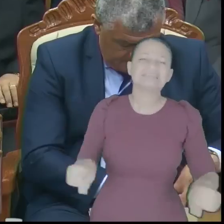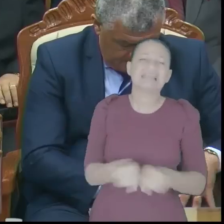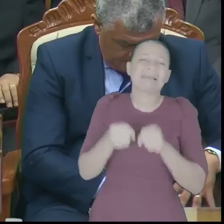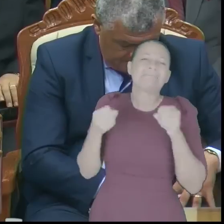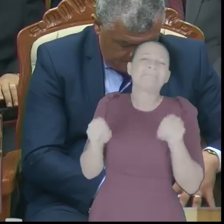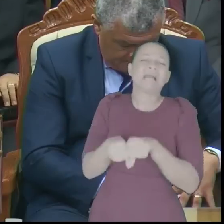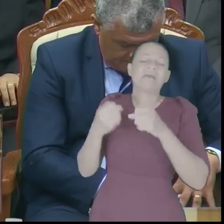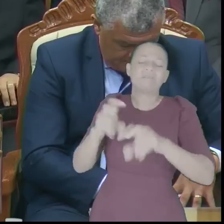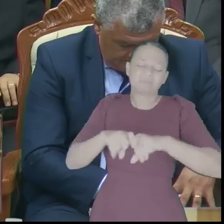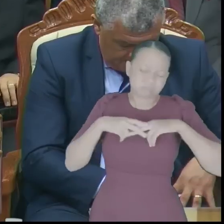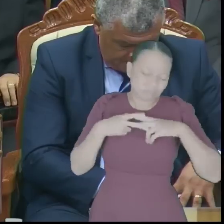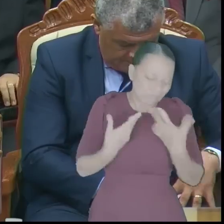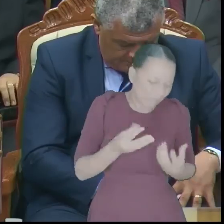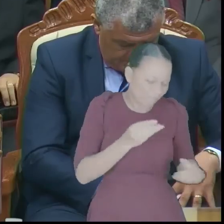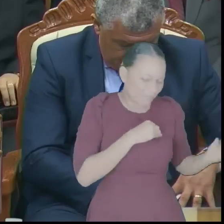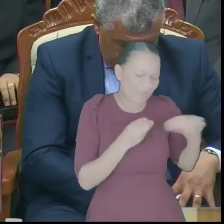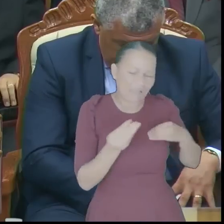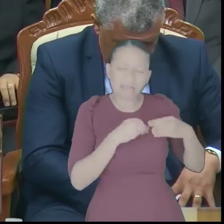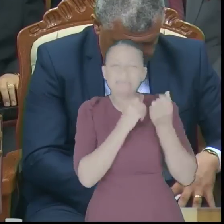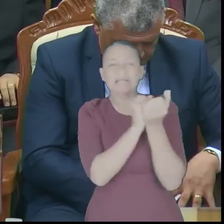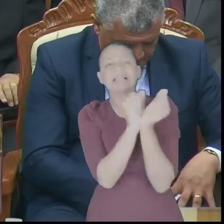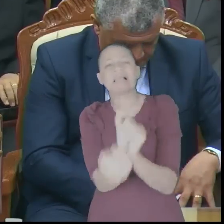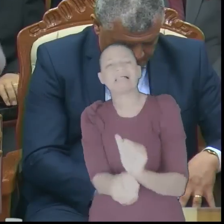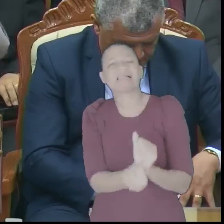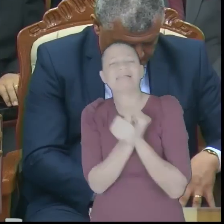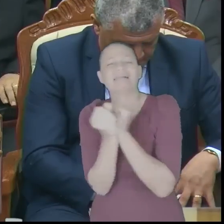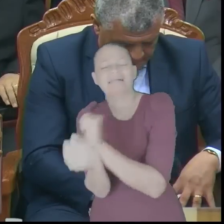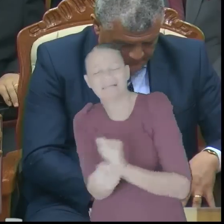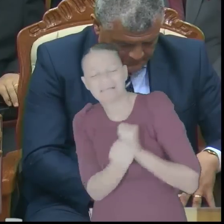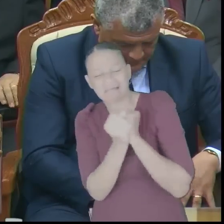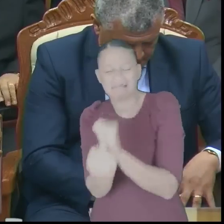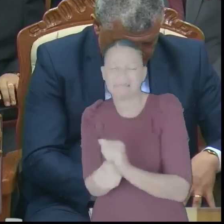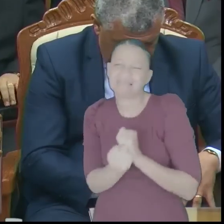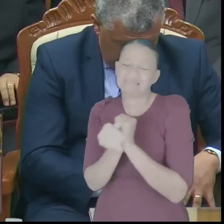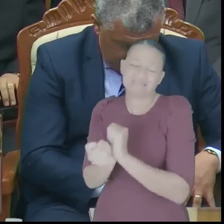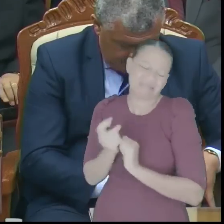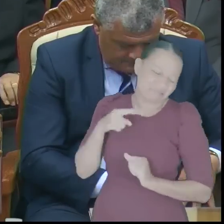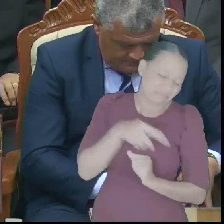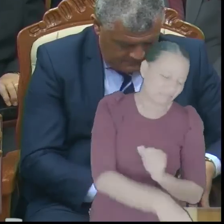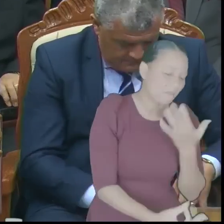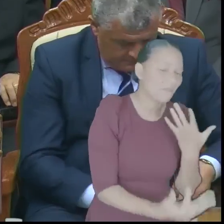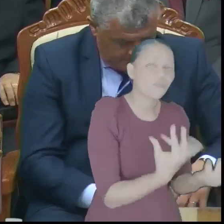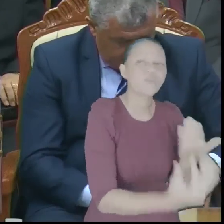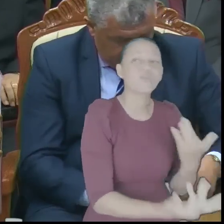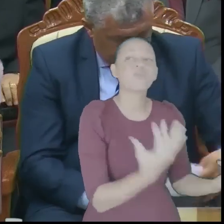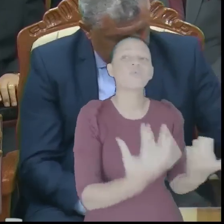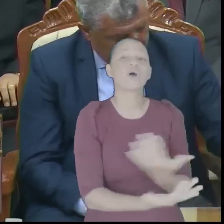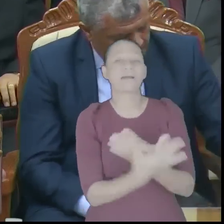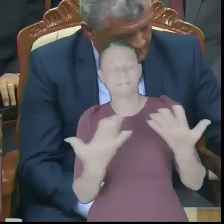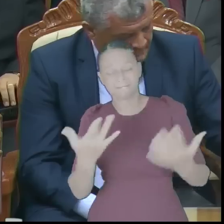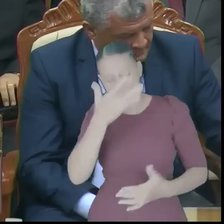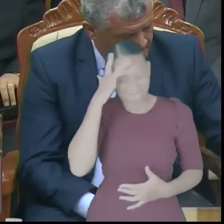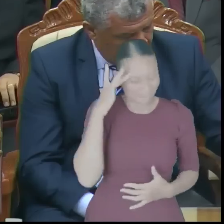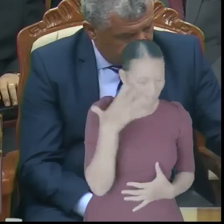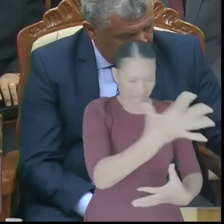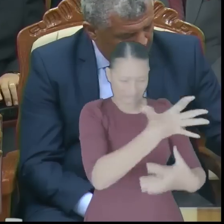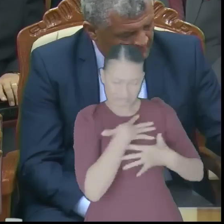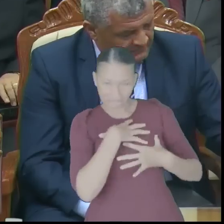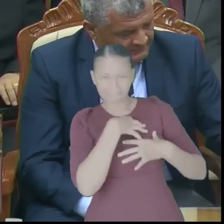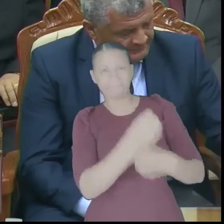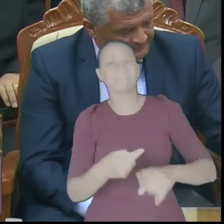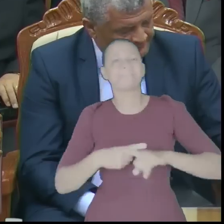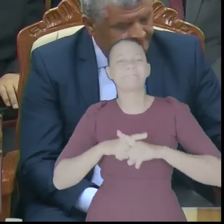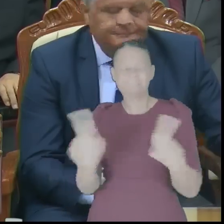pecado, amarrado pelo pecado, indo para o inferno. Aí ele disse: ninguém tira, mas para te libertar,